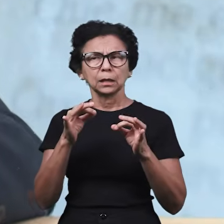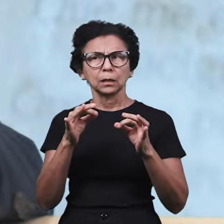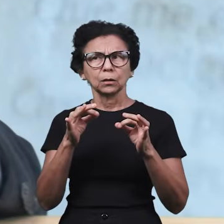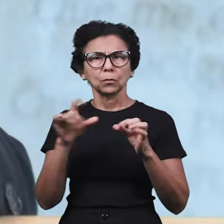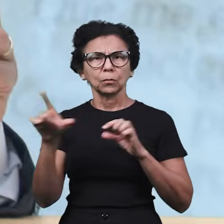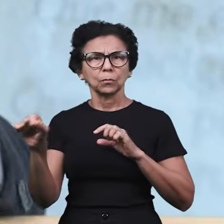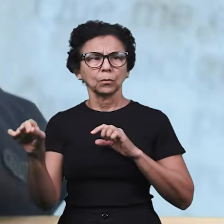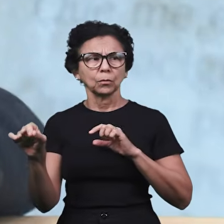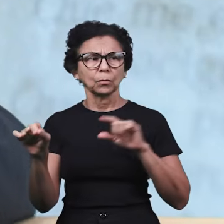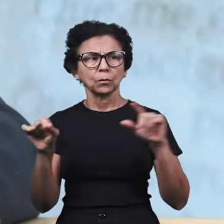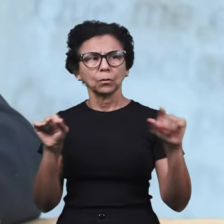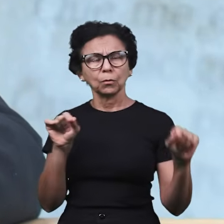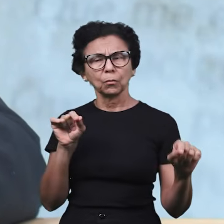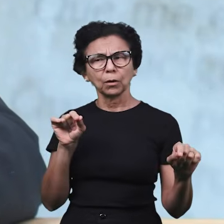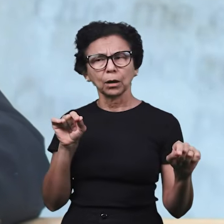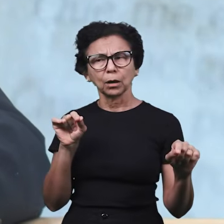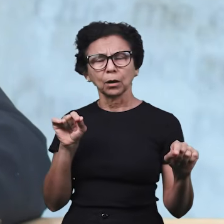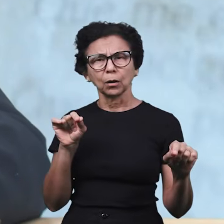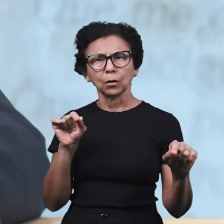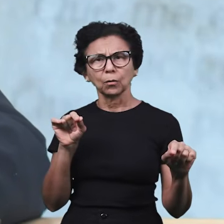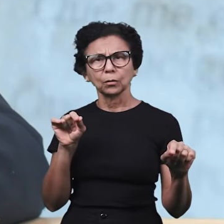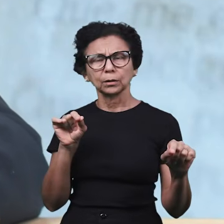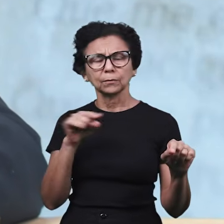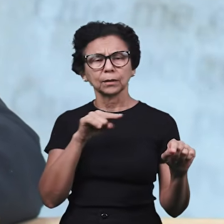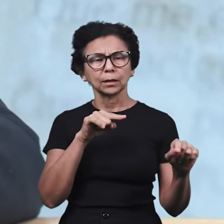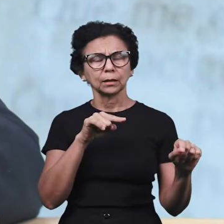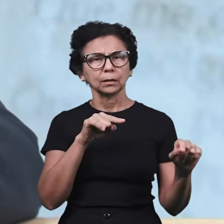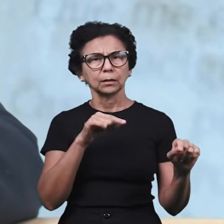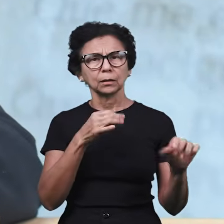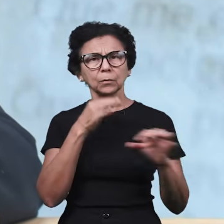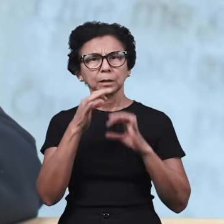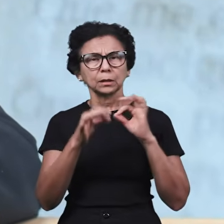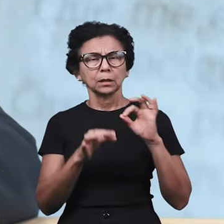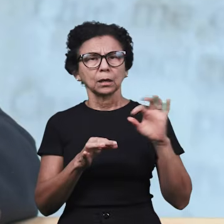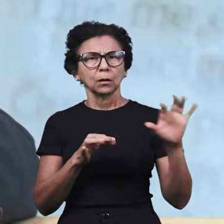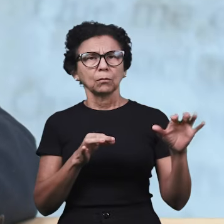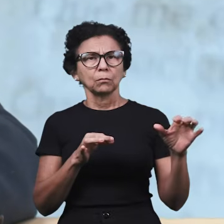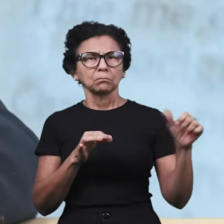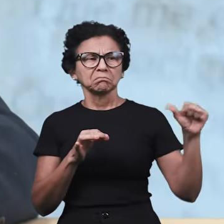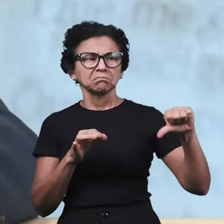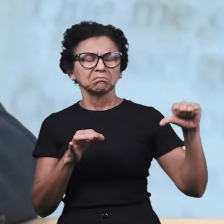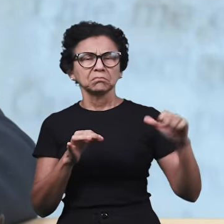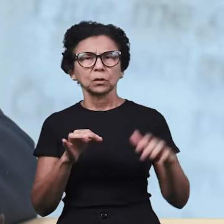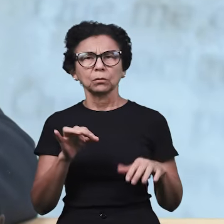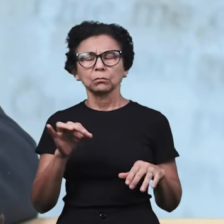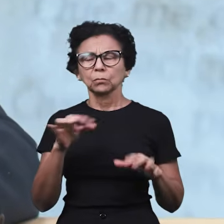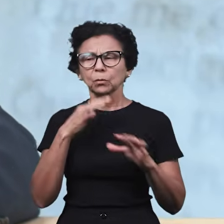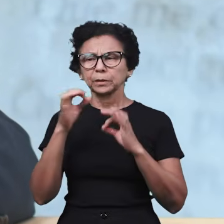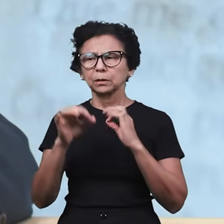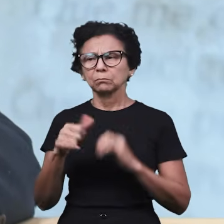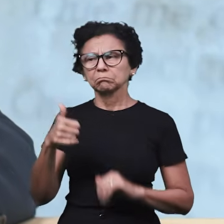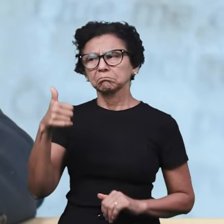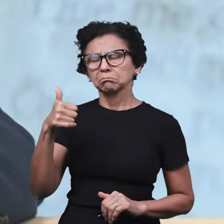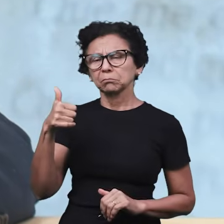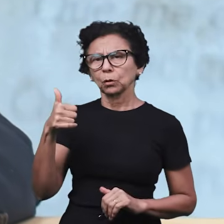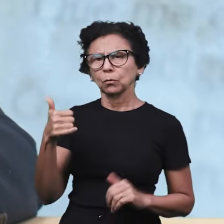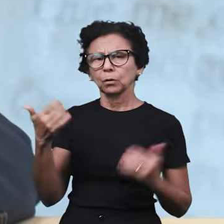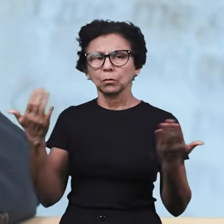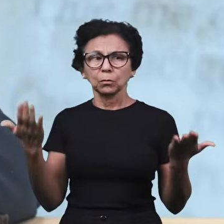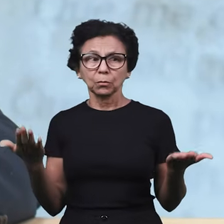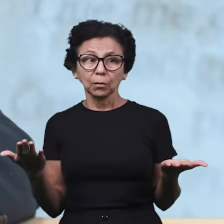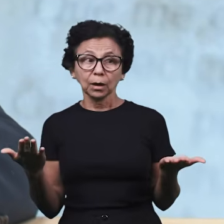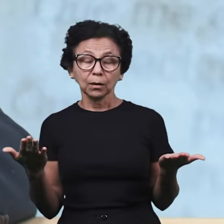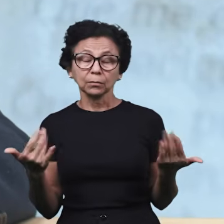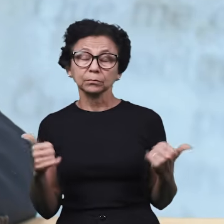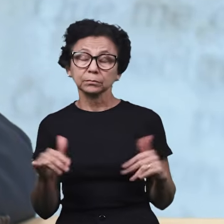edificar e qual a opinião que vai me destruir. Porque há opiniões em todos os sentidos, né? Talvez eu creia até que você tenha